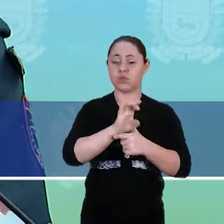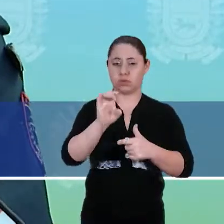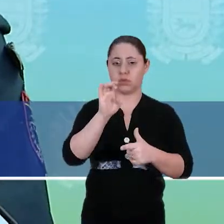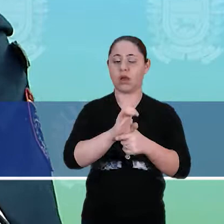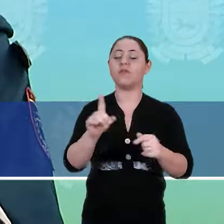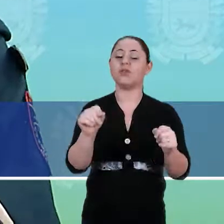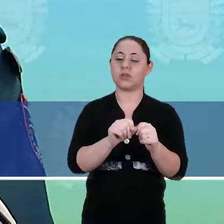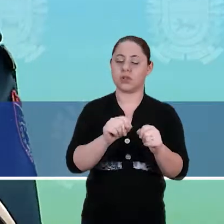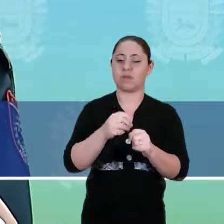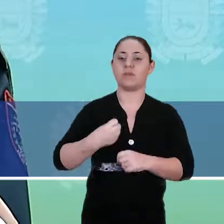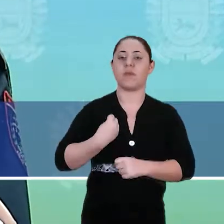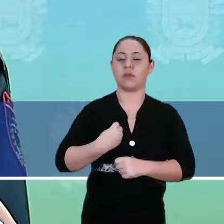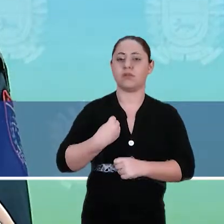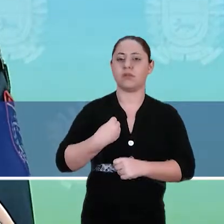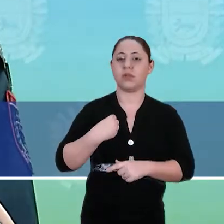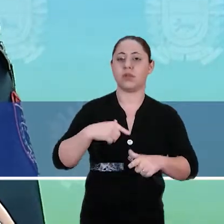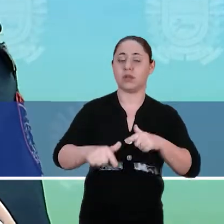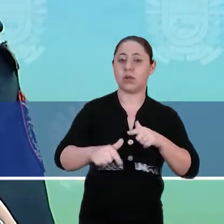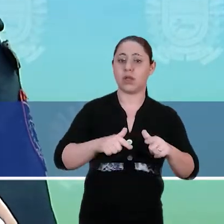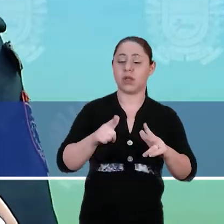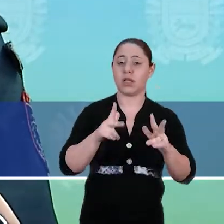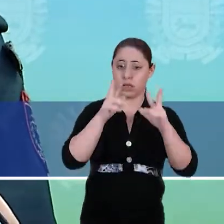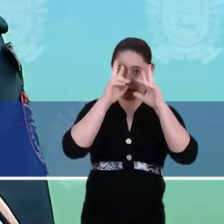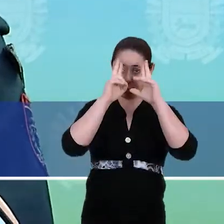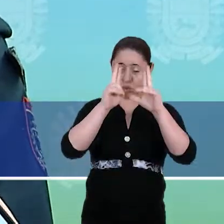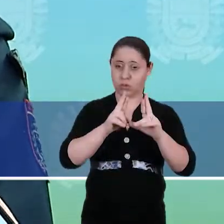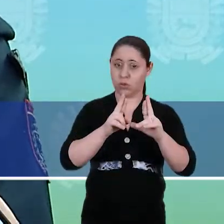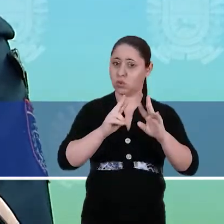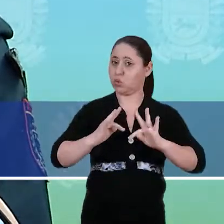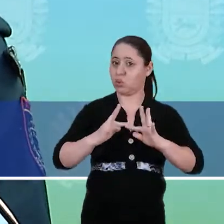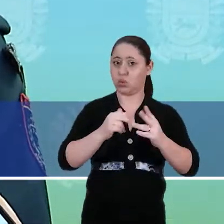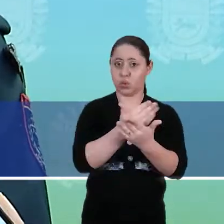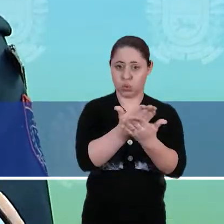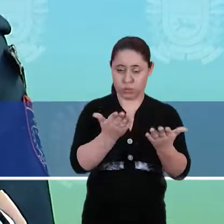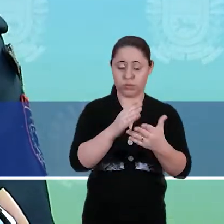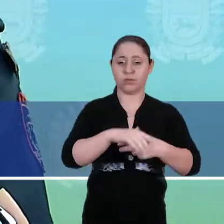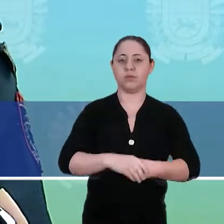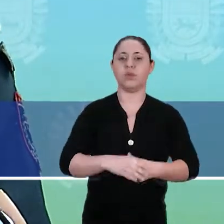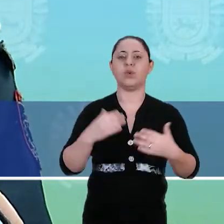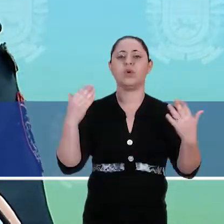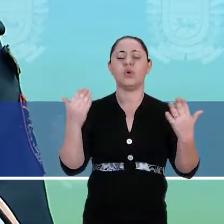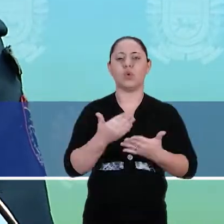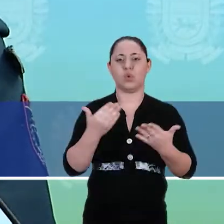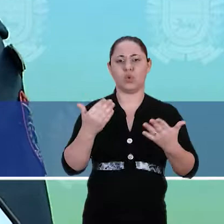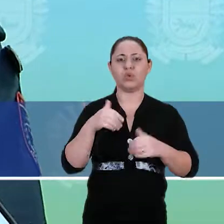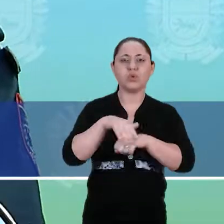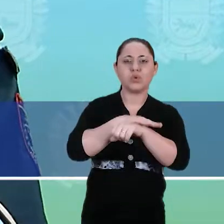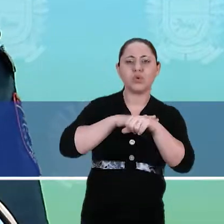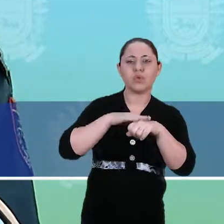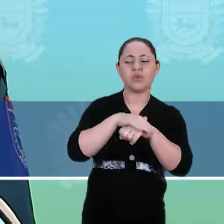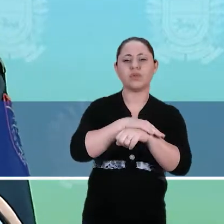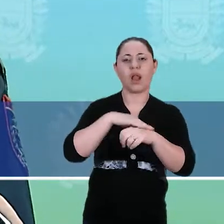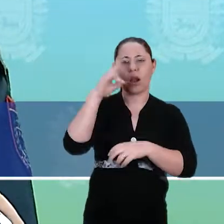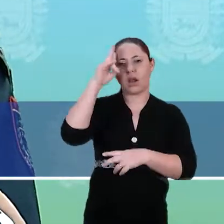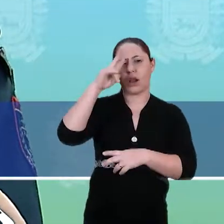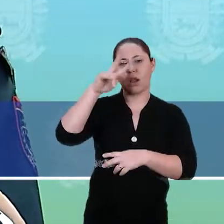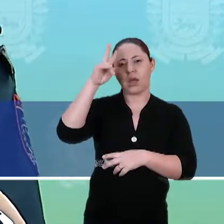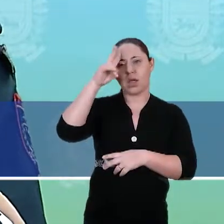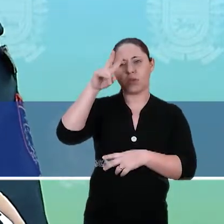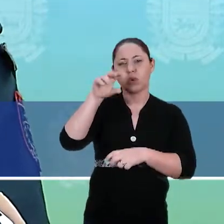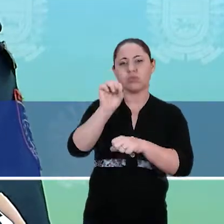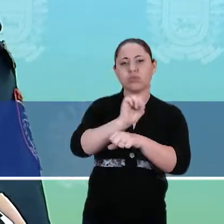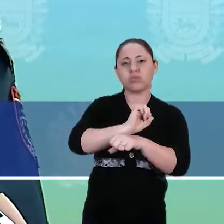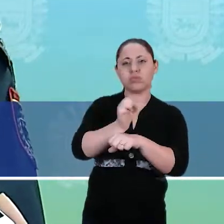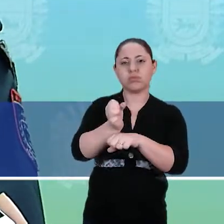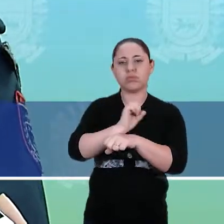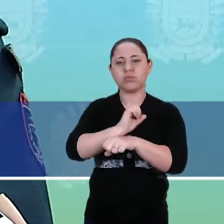do Estado. Ele tem que fazer a parte dele. E direito e responsabilidade de todos. Hoje eu diria, a gente conversando, eu me lembro quando